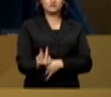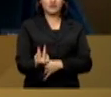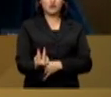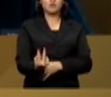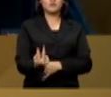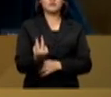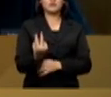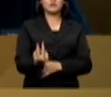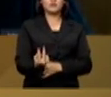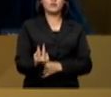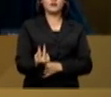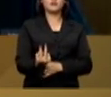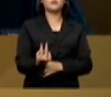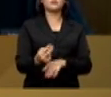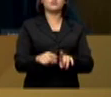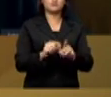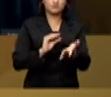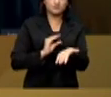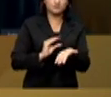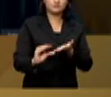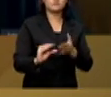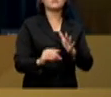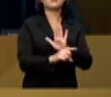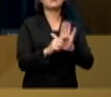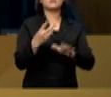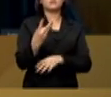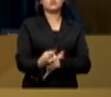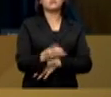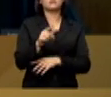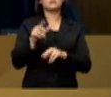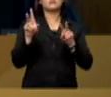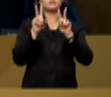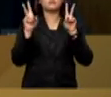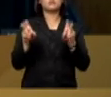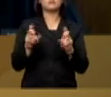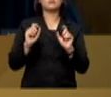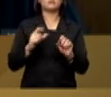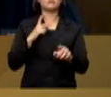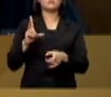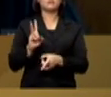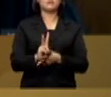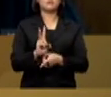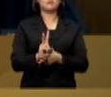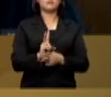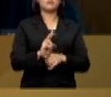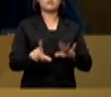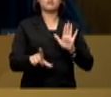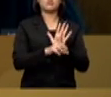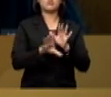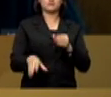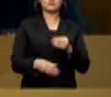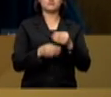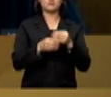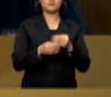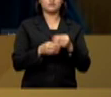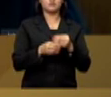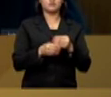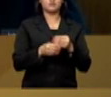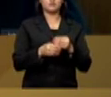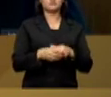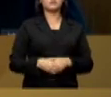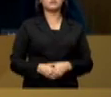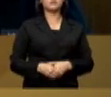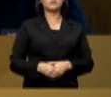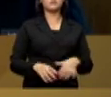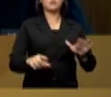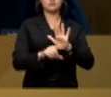creditamento na cláusula terceira, que são matérias que entendo estarem reservadas à lei complementar. A cláusula